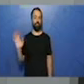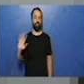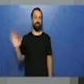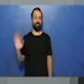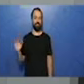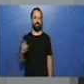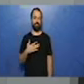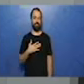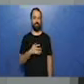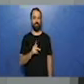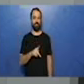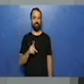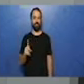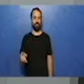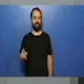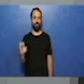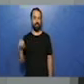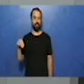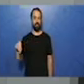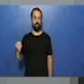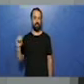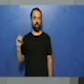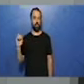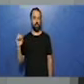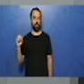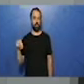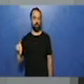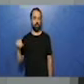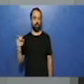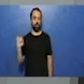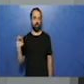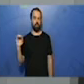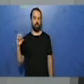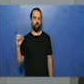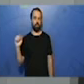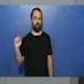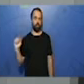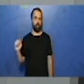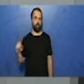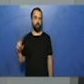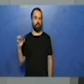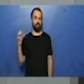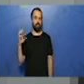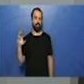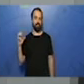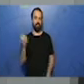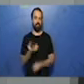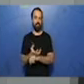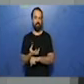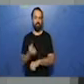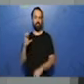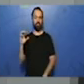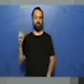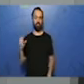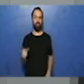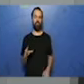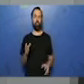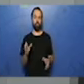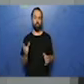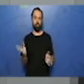Olá, eu sou a professora Mônica e na aula de ciências de hoje nós vamos falar sobre separação de misturas.